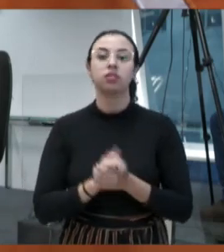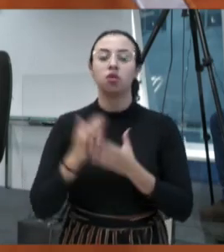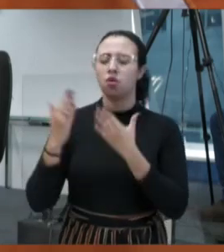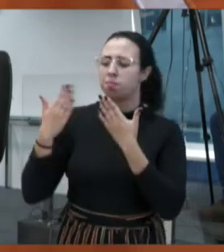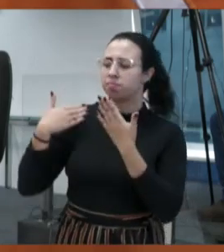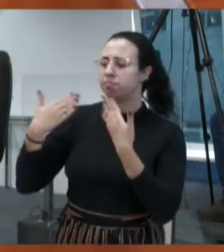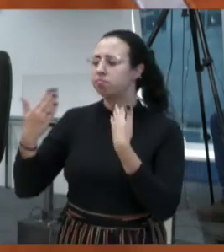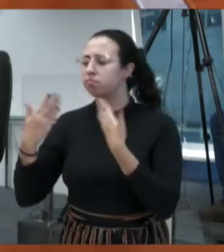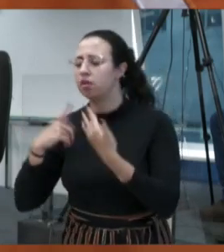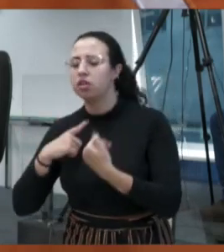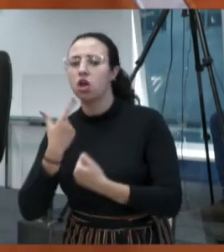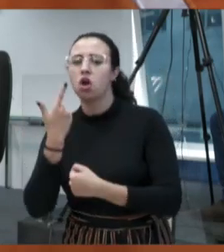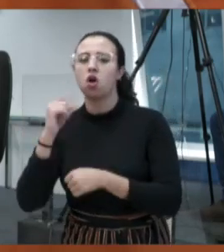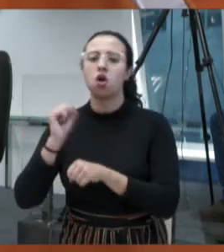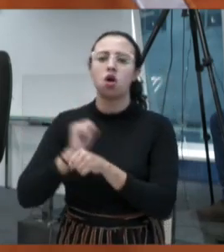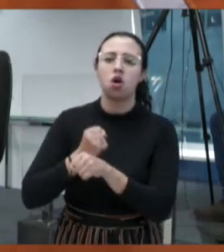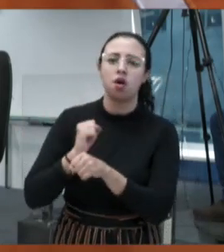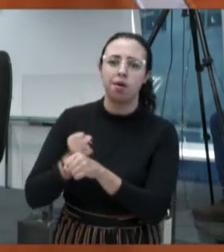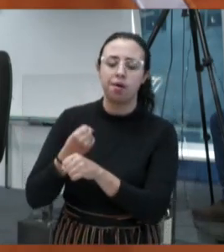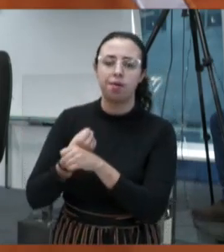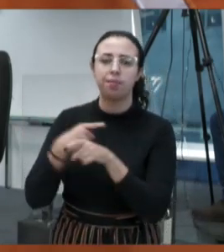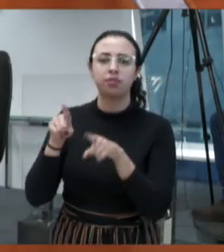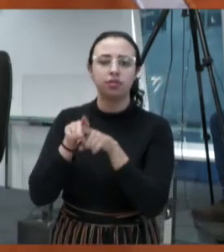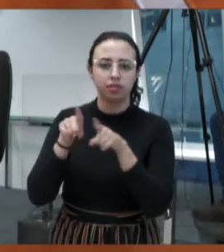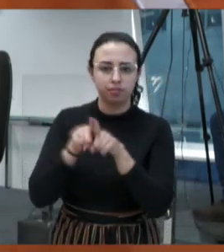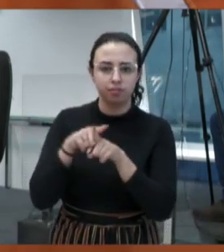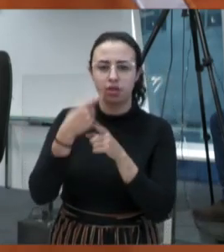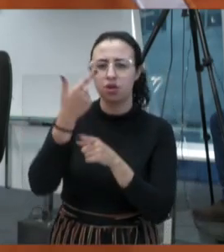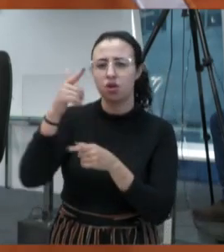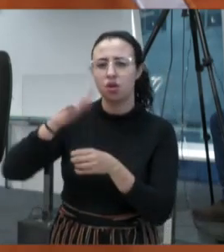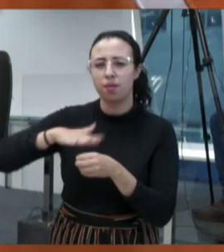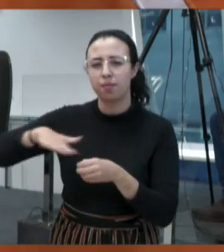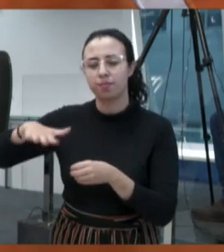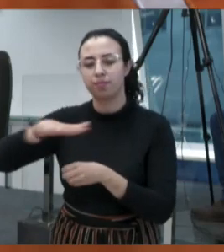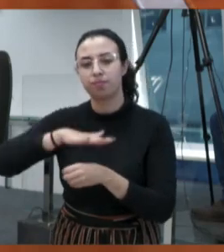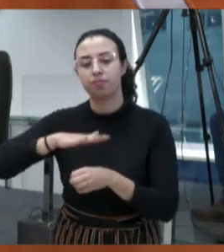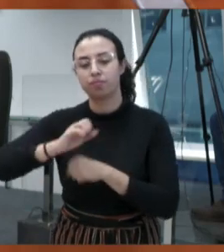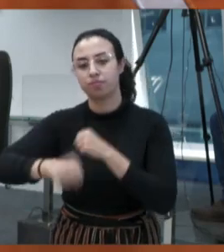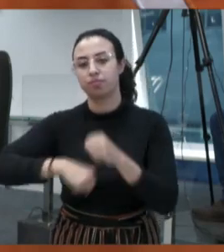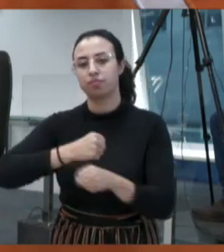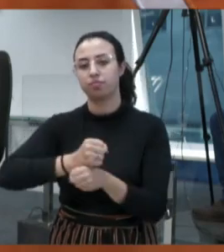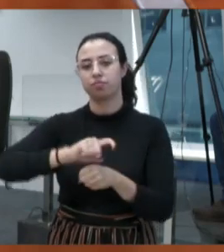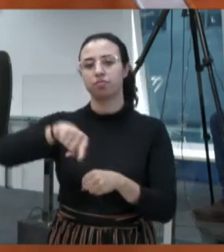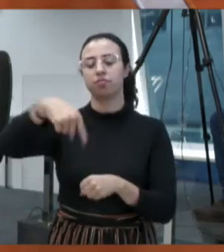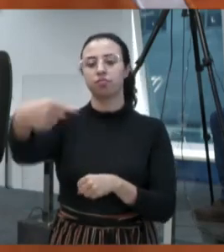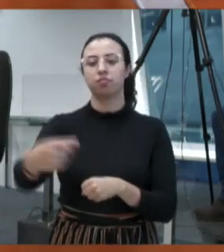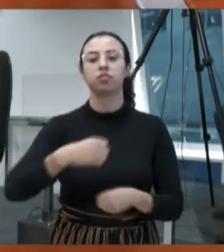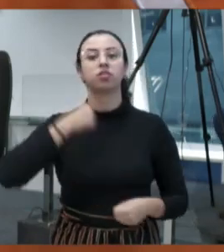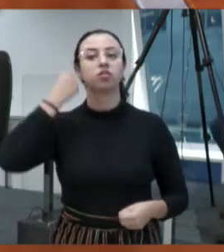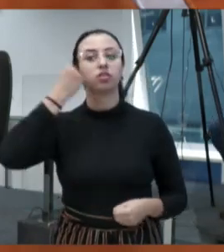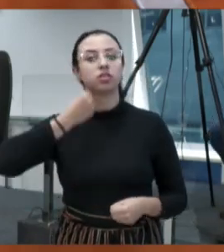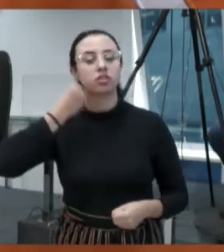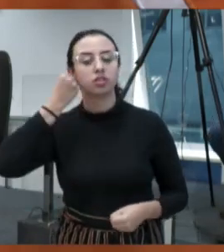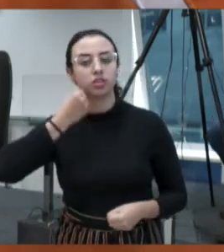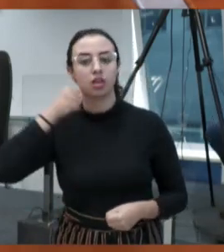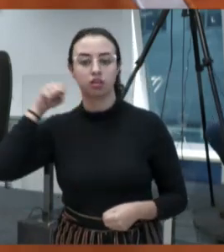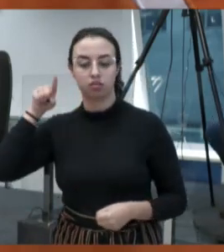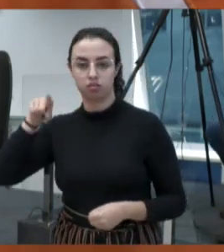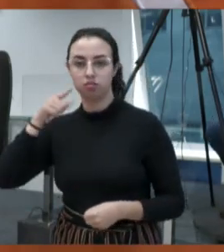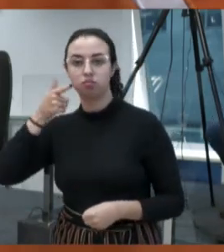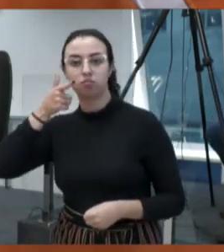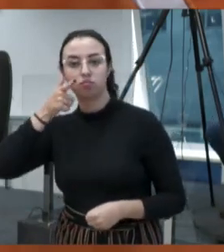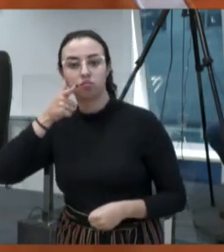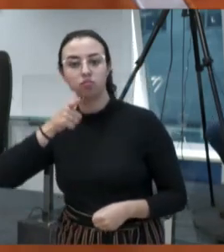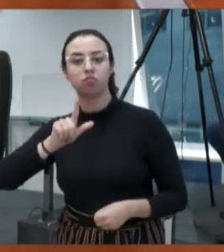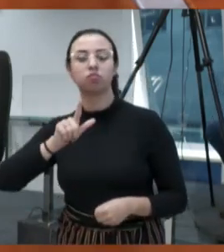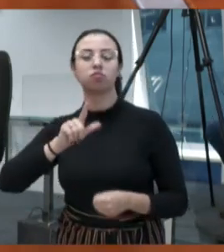em outros bairros que já estão fazendo os projetos aí, e para que o ano que vem o senador Cleitinho possa nos liberar mais